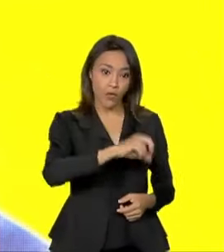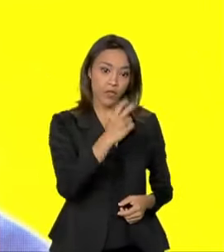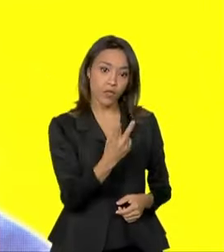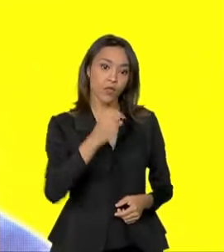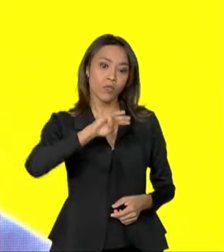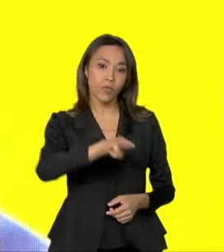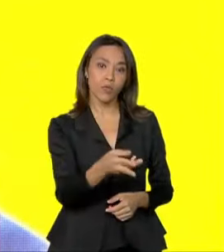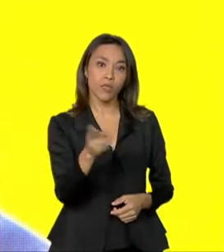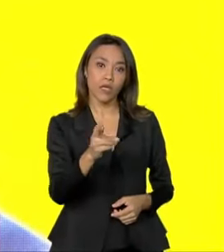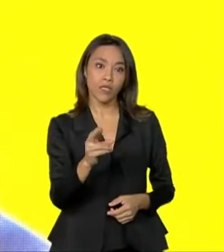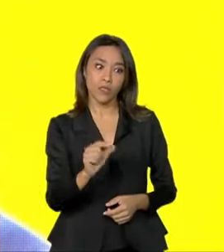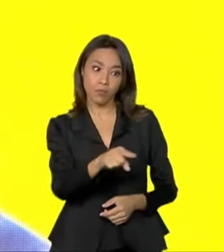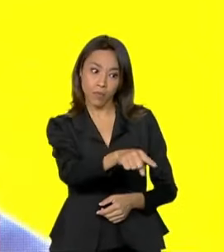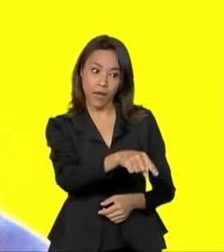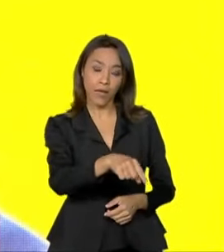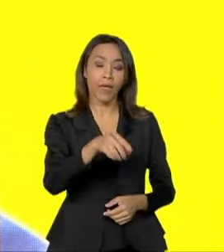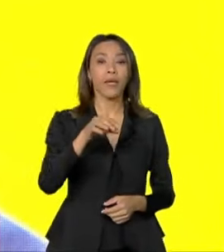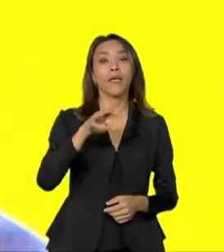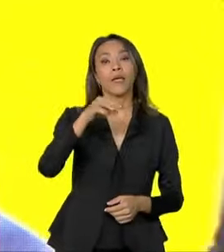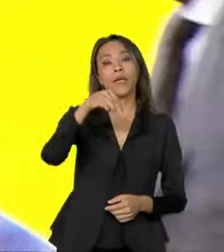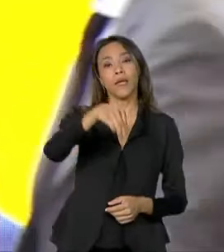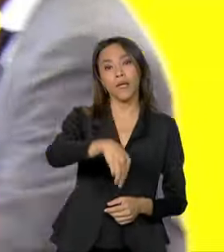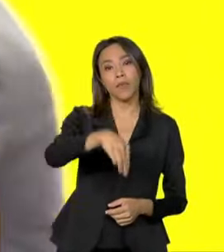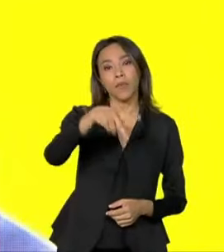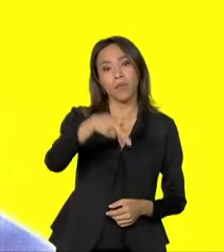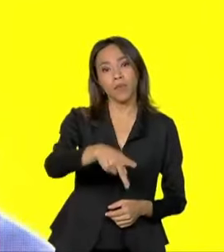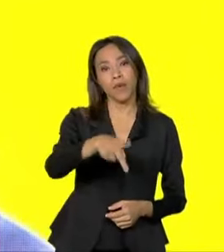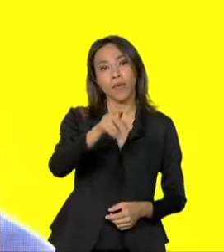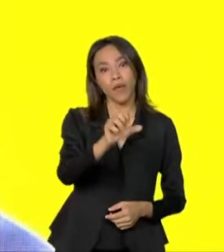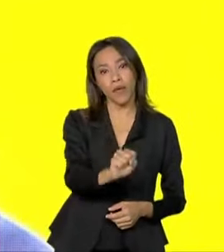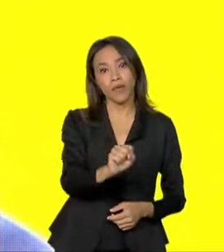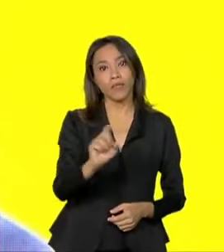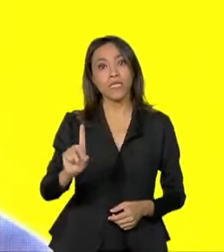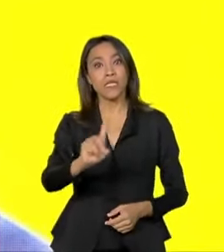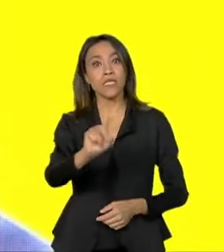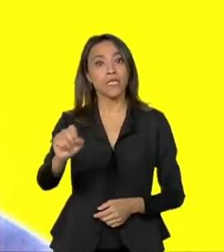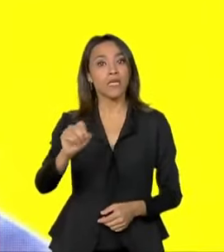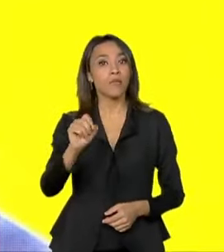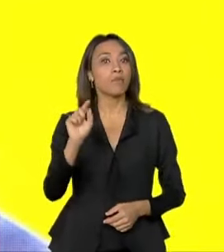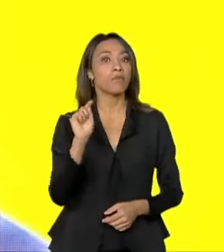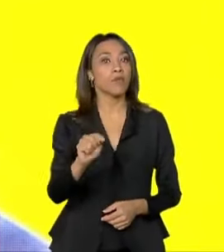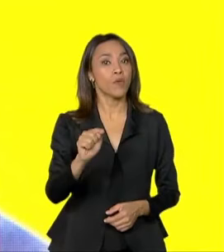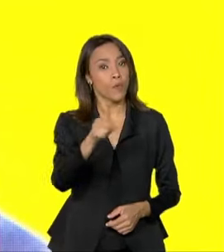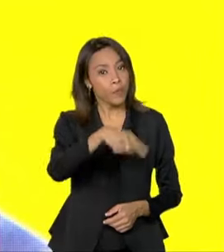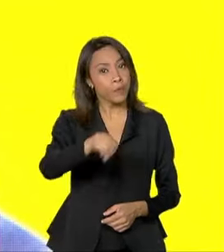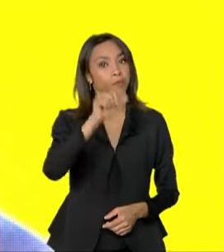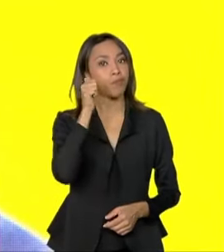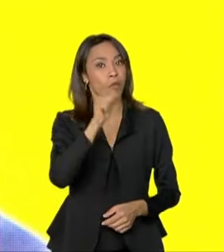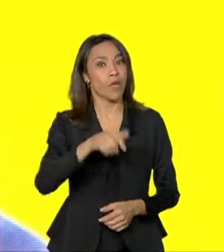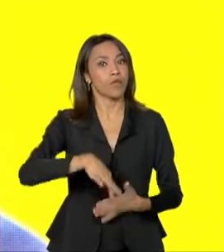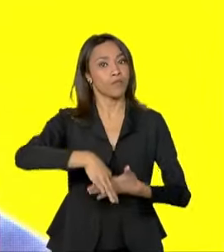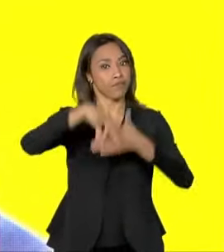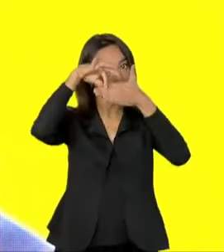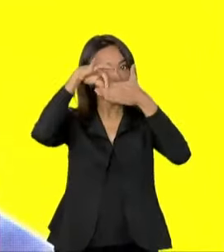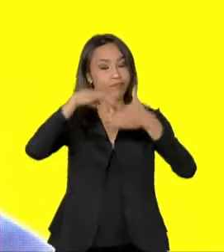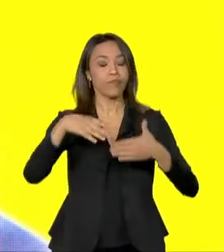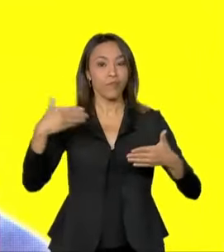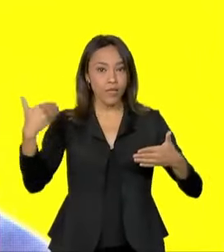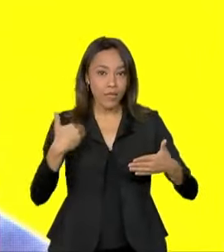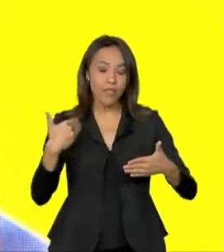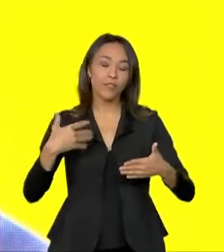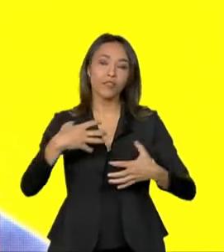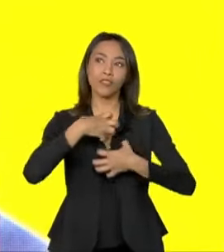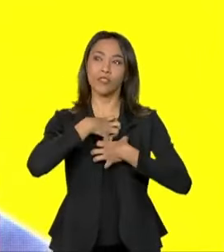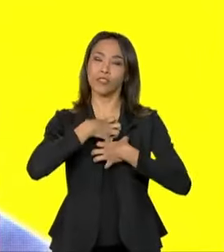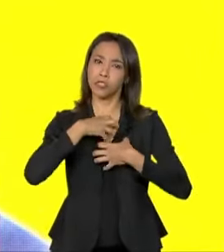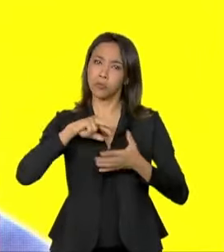282 mil MPs, sendo que dessas 100 mil lideradas por mulheres. Isso traz significado para o nosso trabalho no dia a